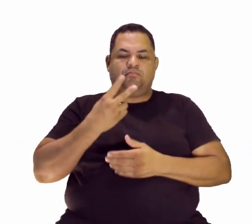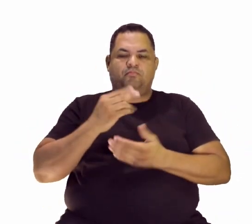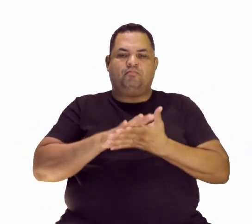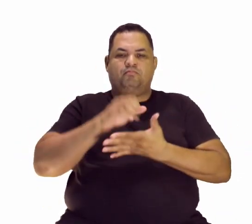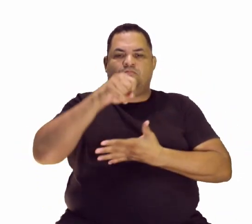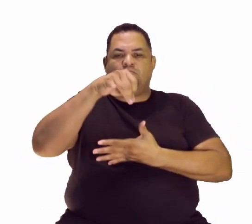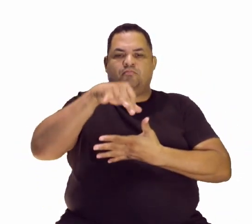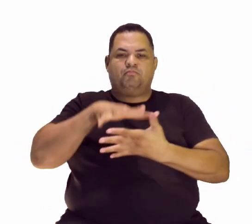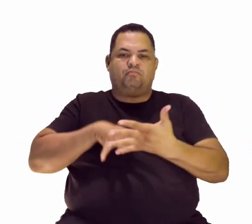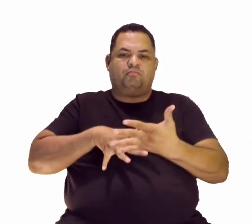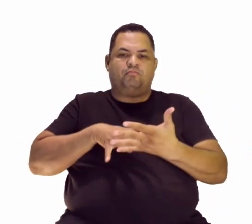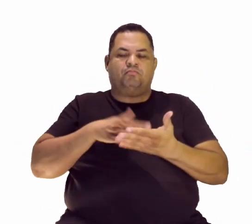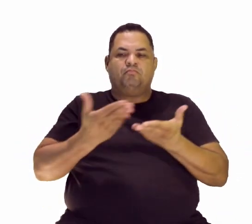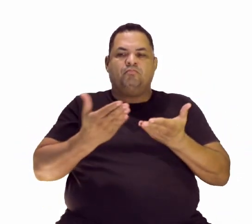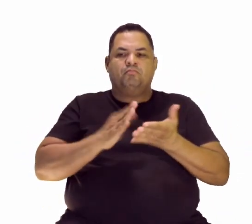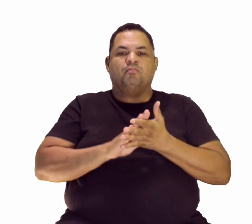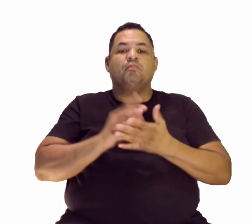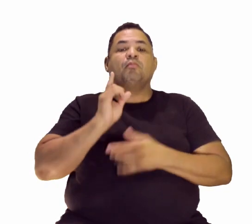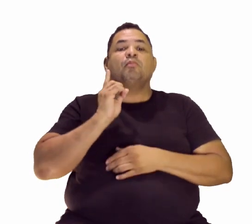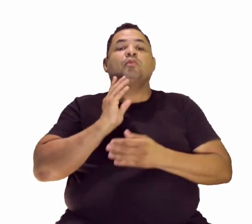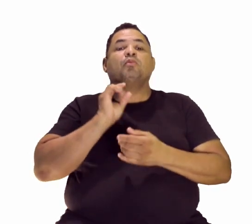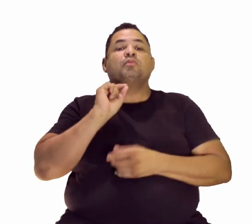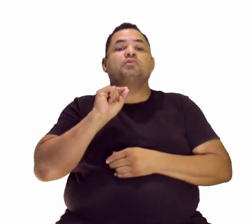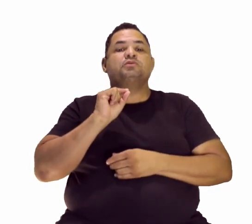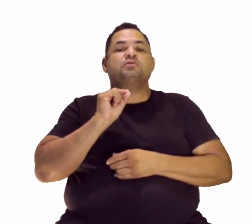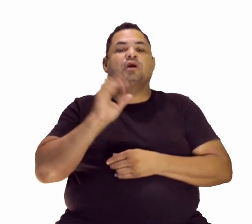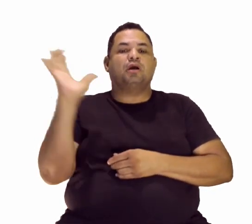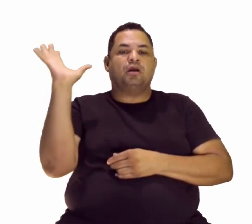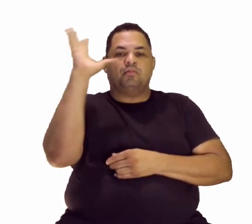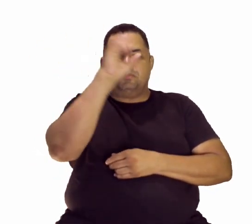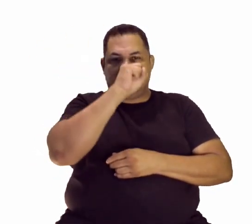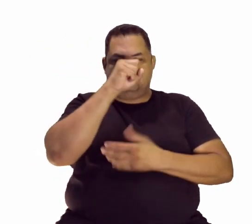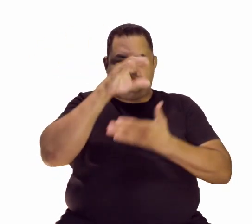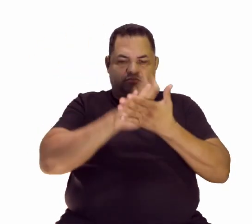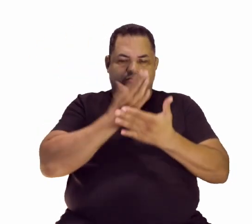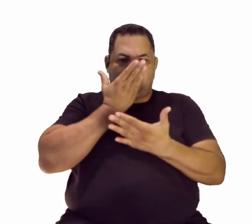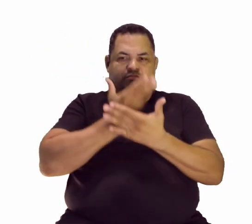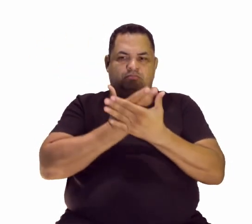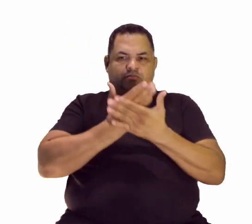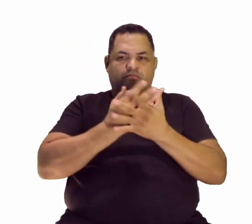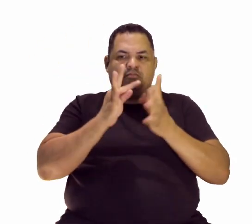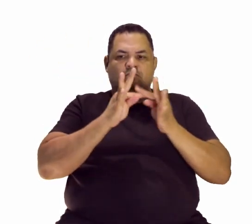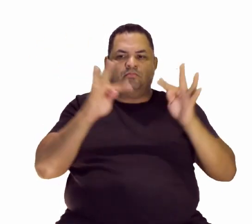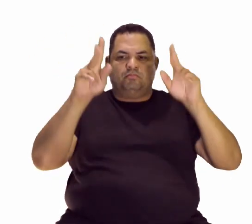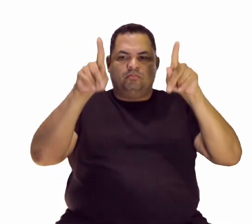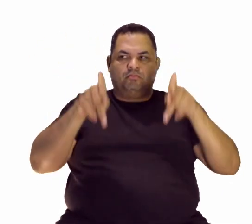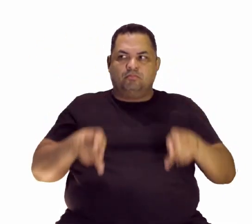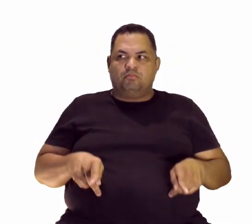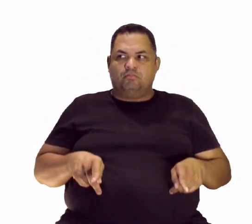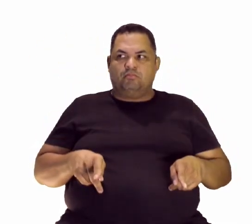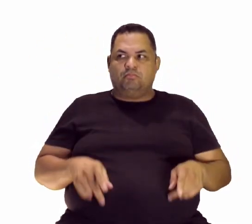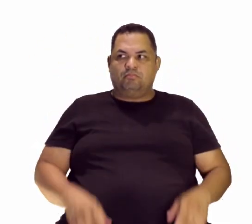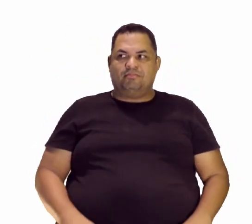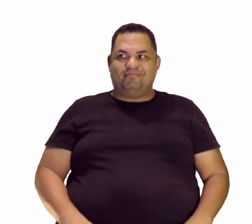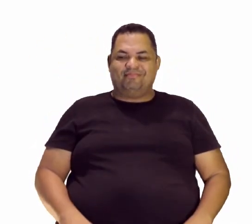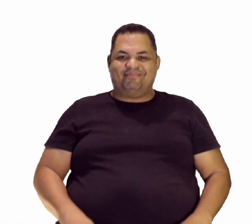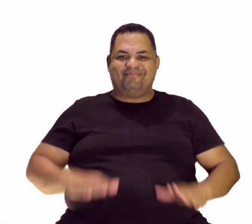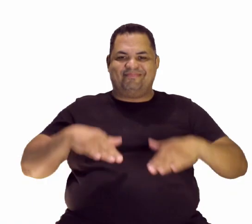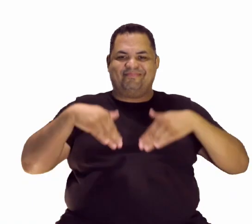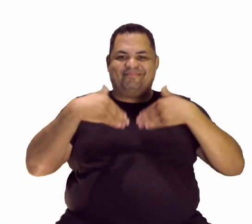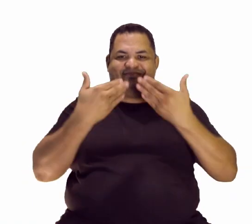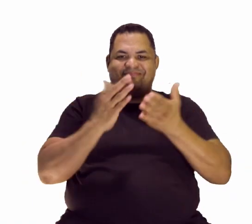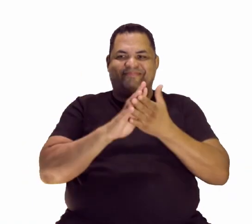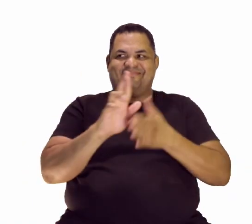questão, de acordo com o que você aprendeu na aula sobre tabela periódica. Qual